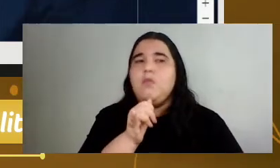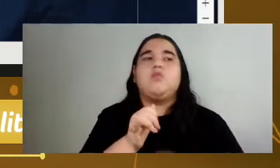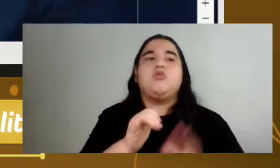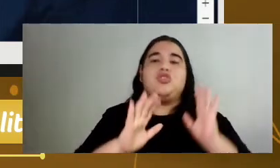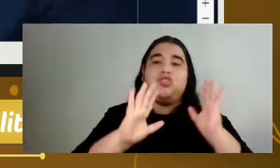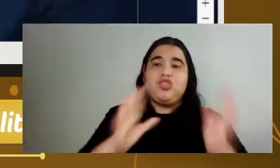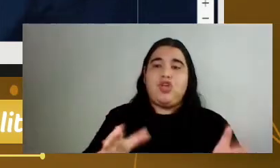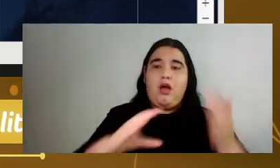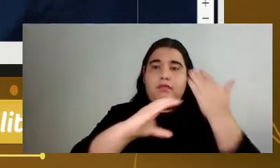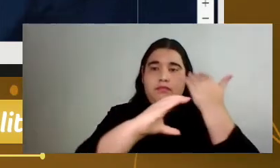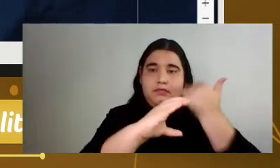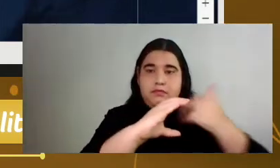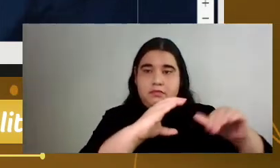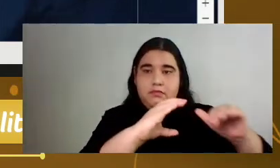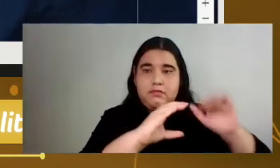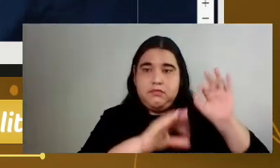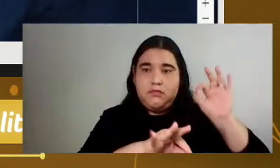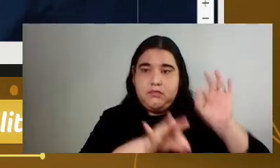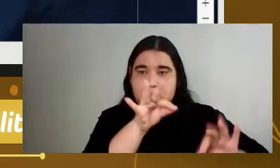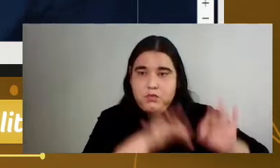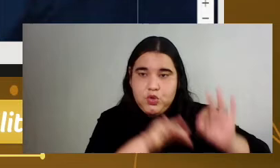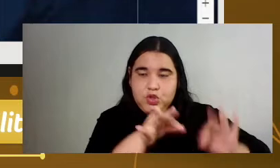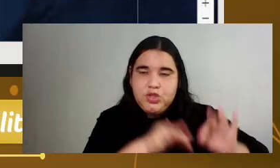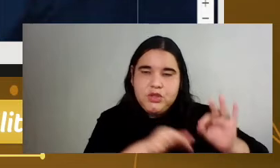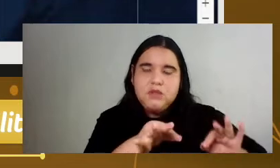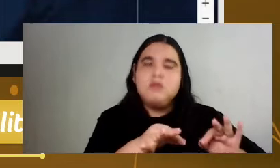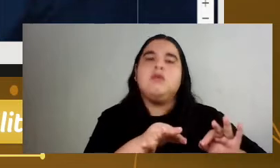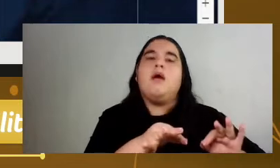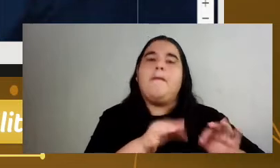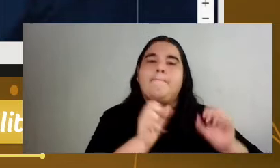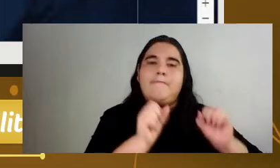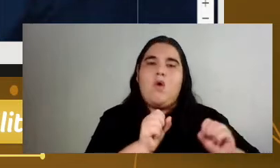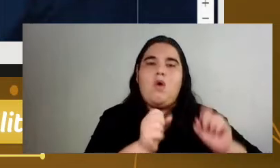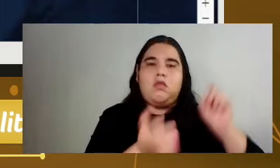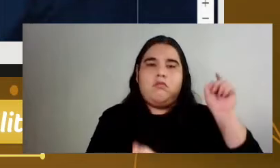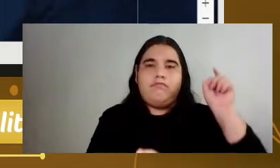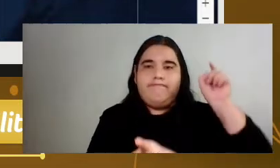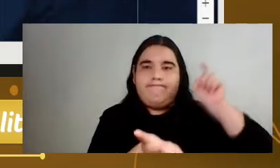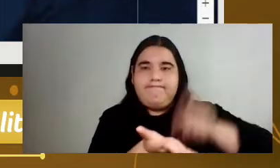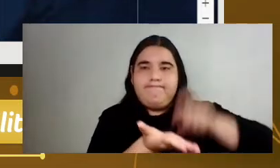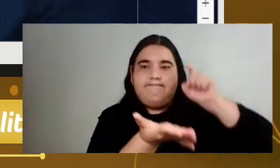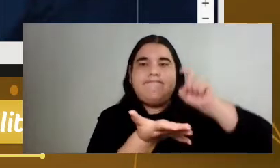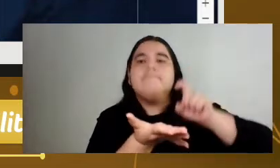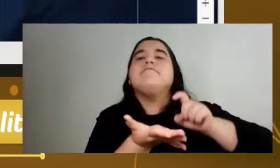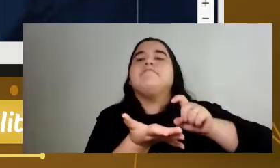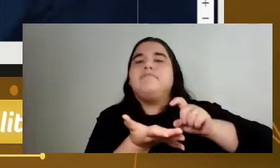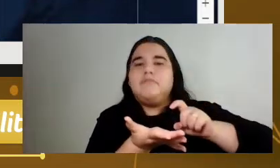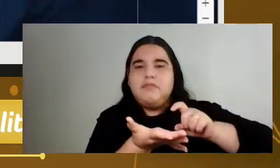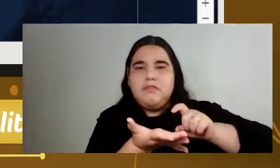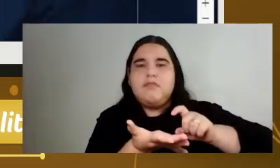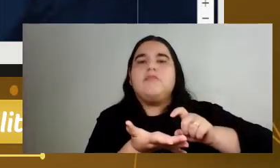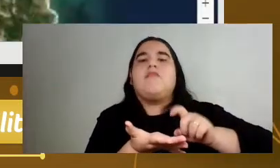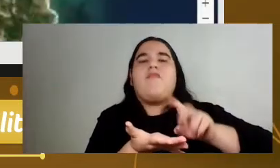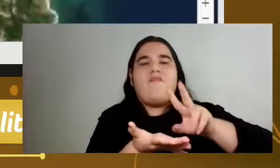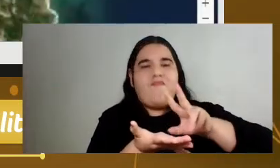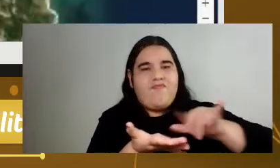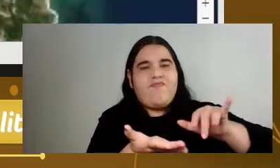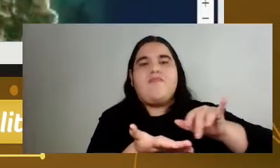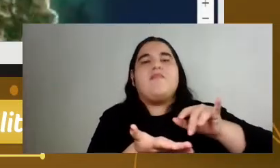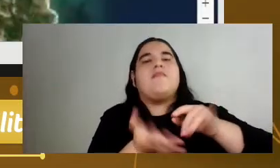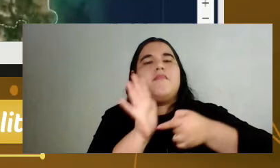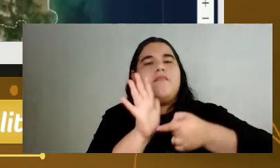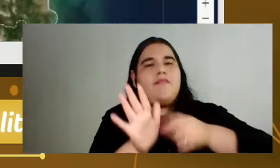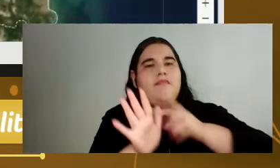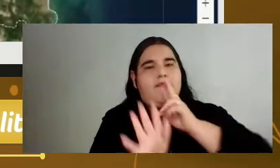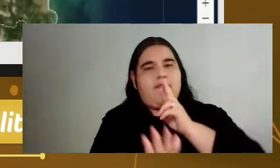que a gente já está entrando com a ação, a gente pode selecionar, ele vai fazer o filtro e a gente sabe quais